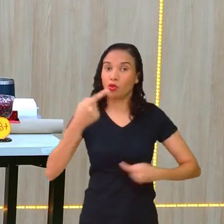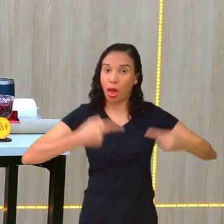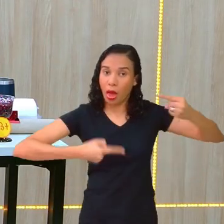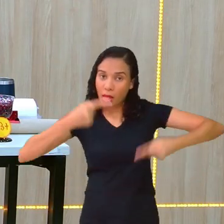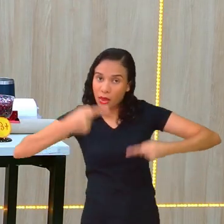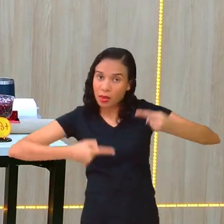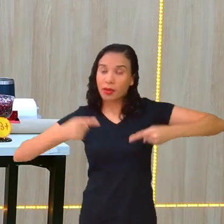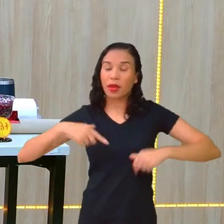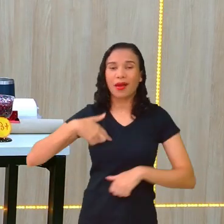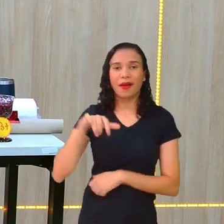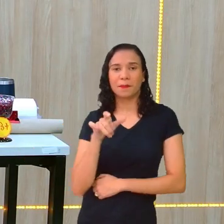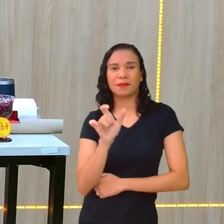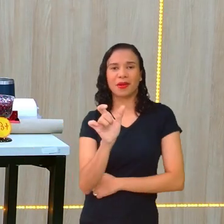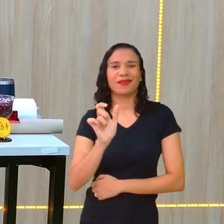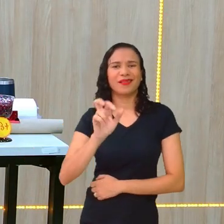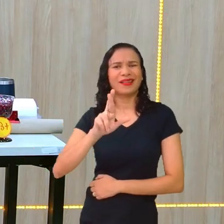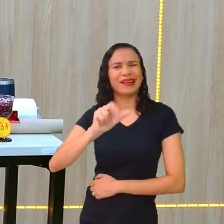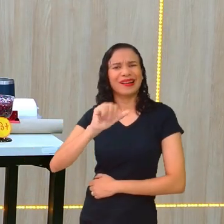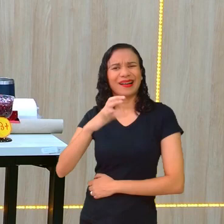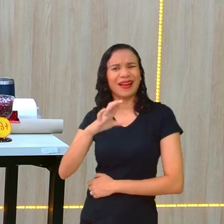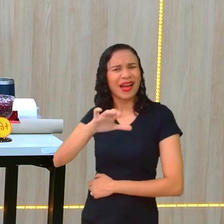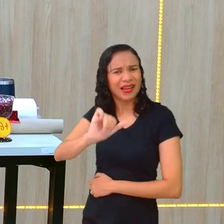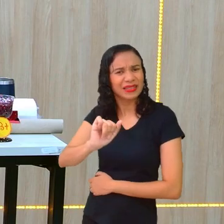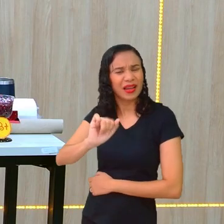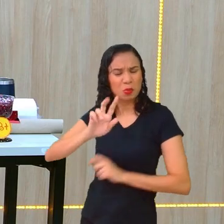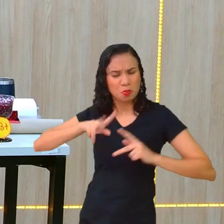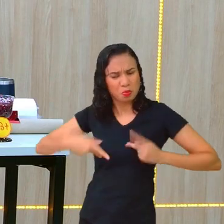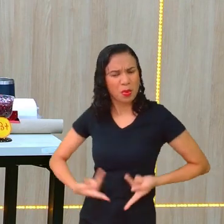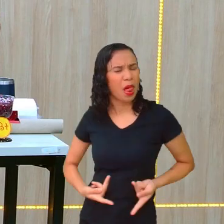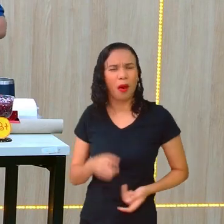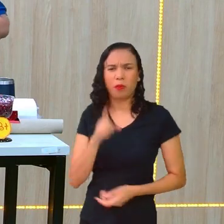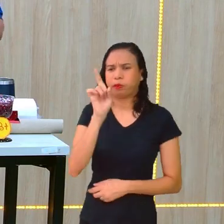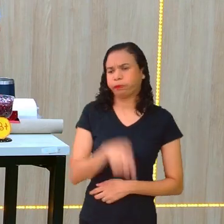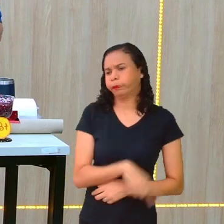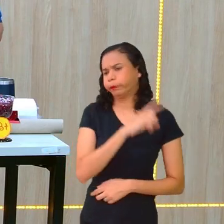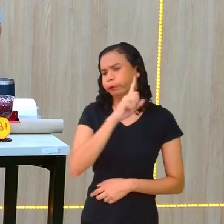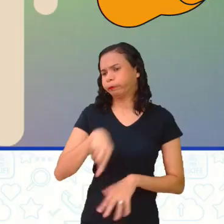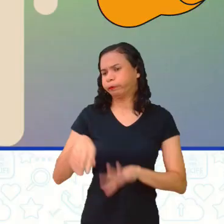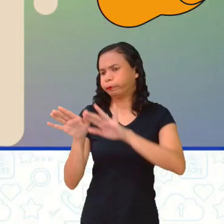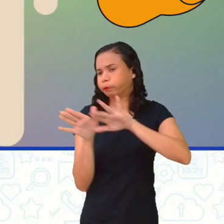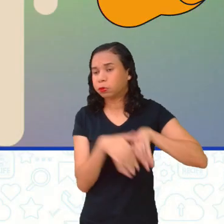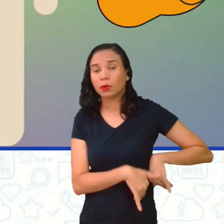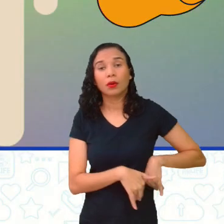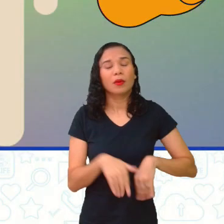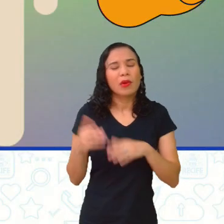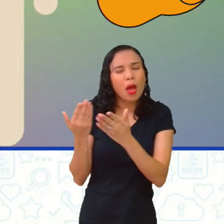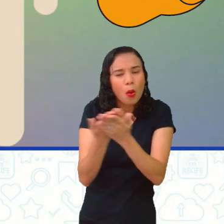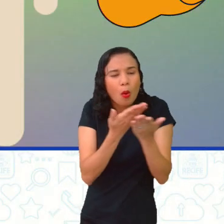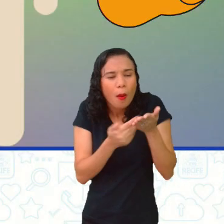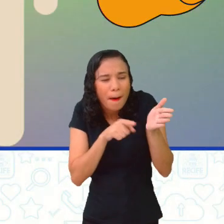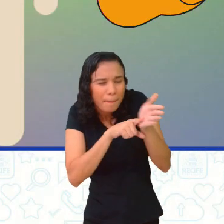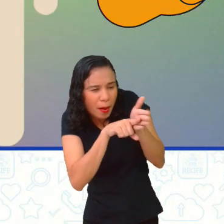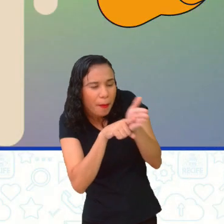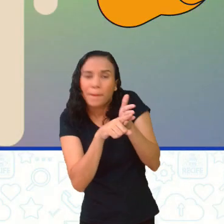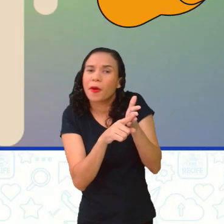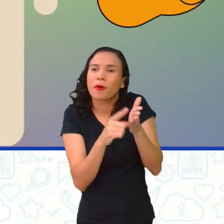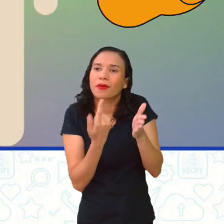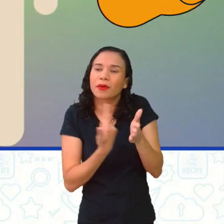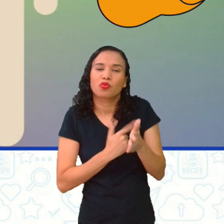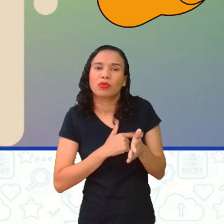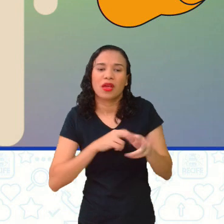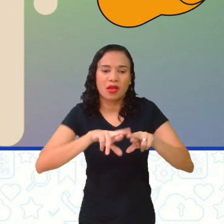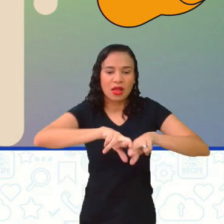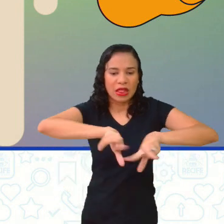que esse termo foi totalmente abolido, porque através dos estudos perceberam que não tem